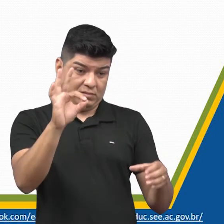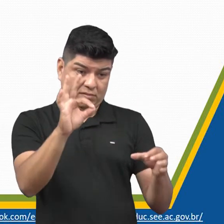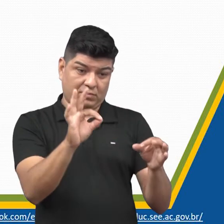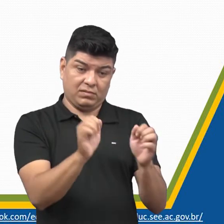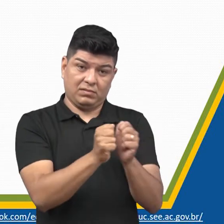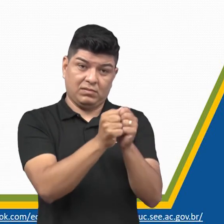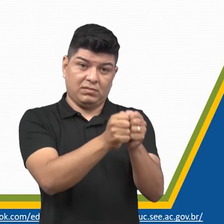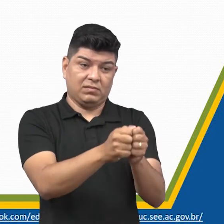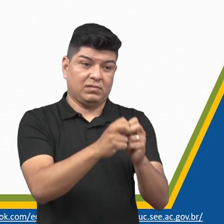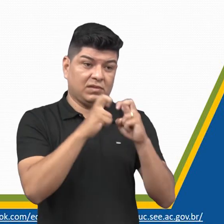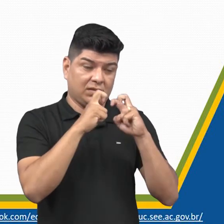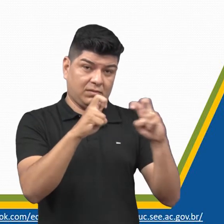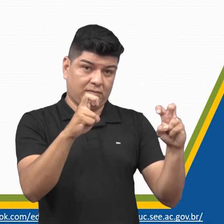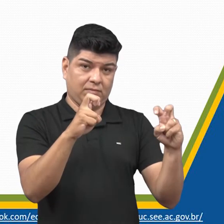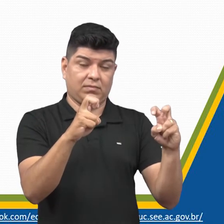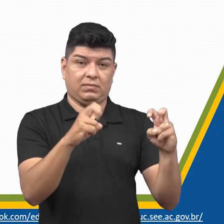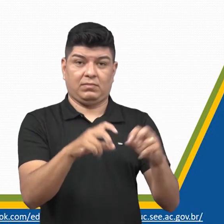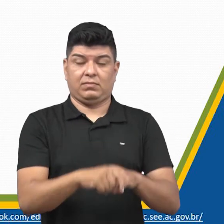copo e gritou: